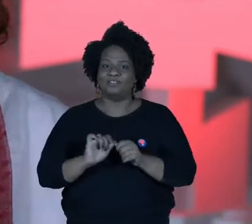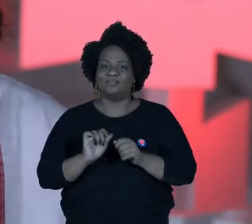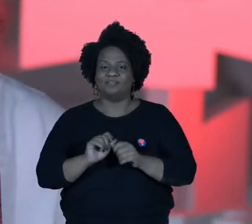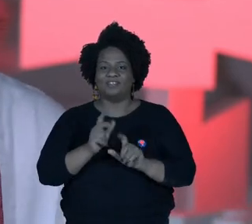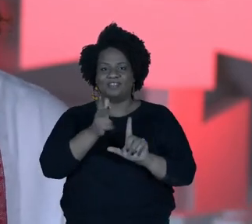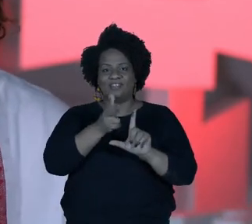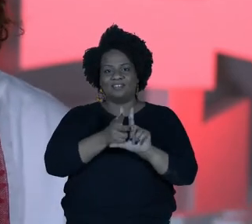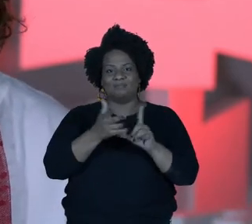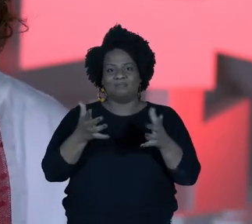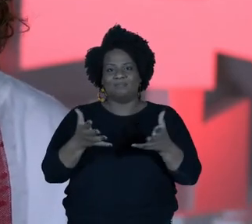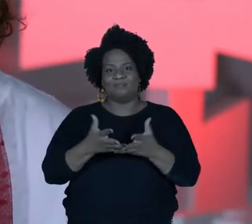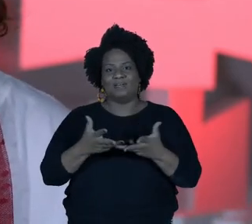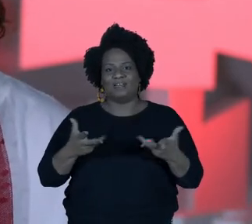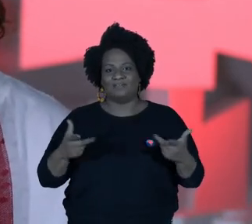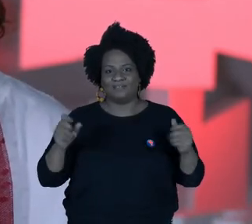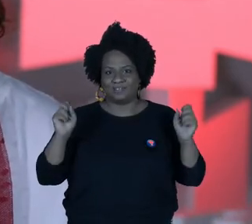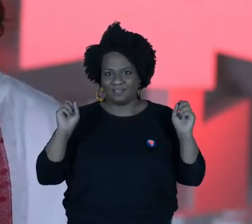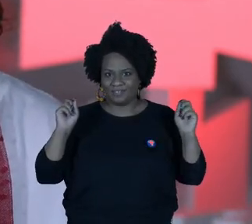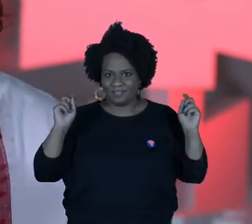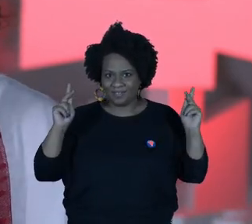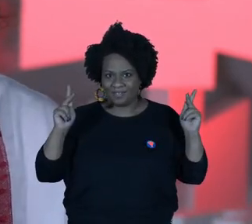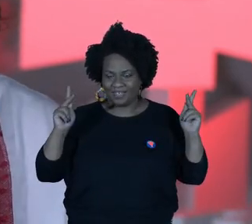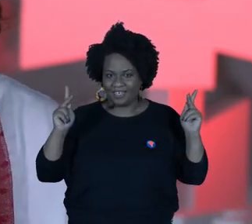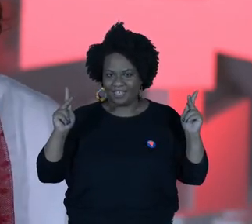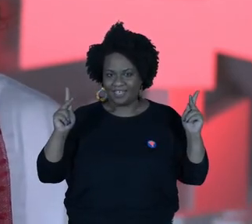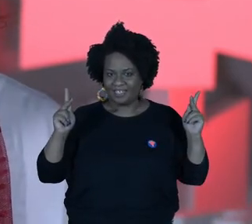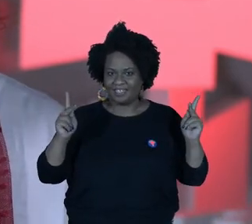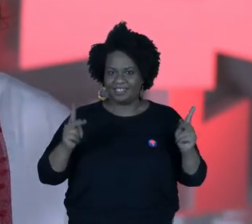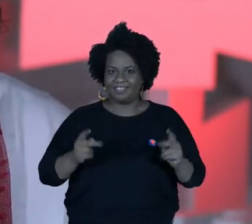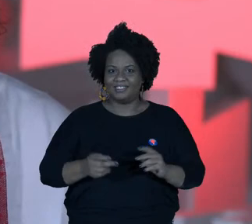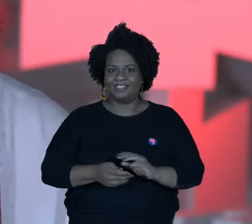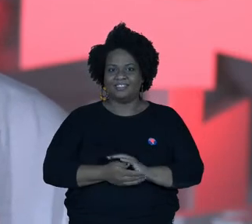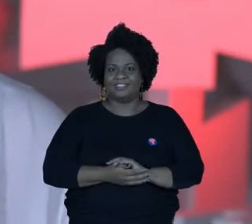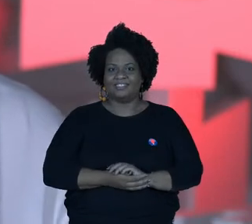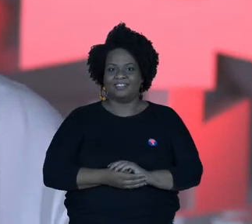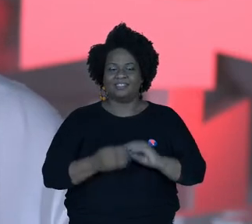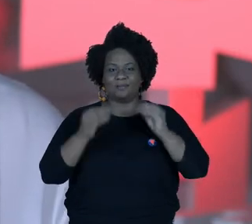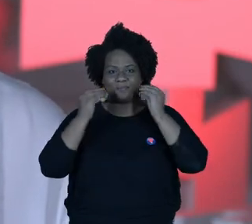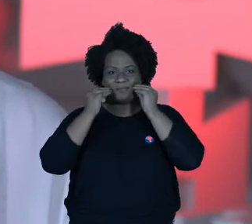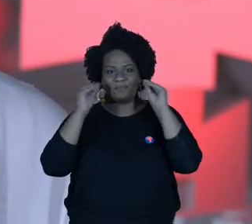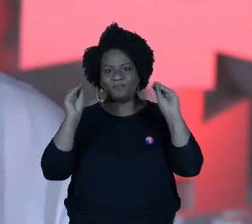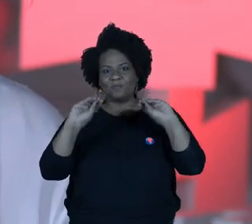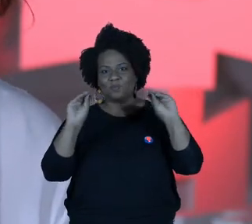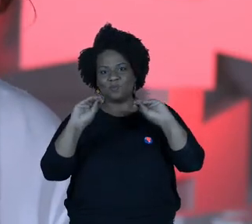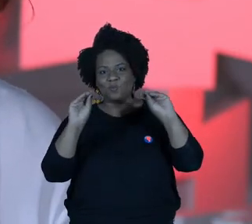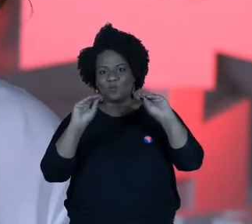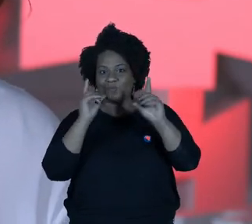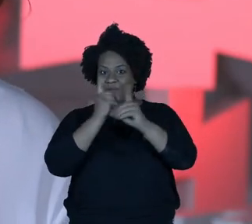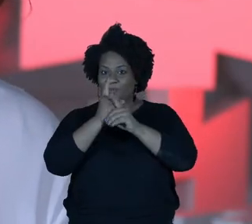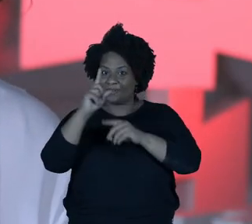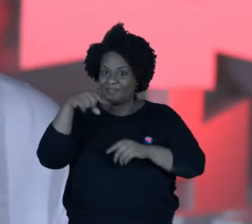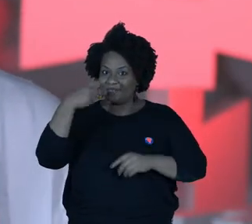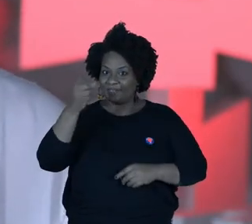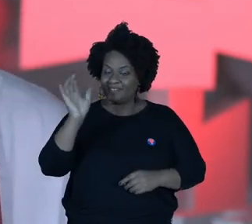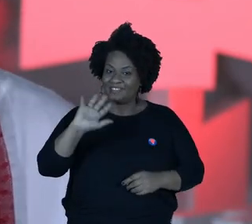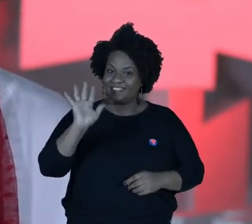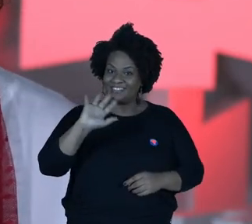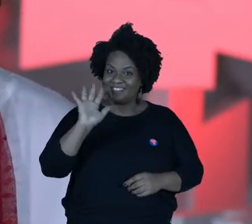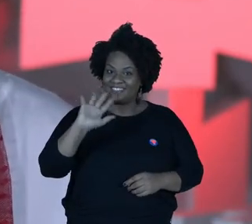espaço maravilhoso. Ok? Então, beijos, até a próxima!